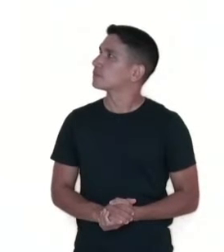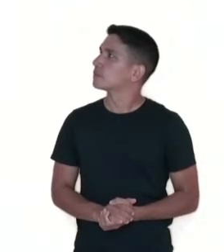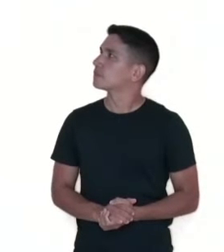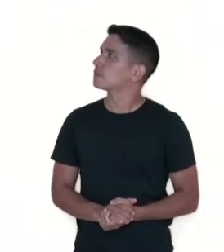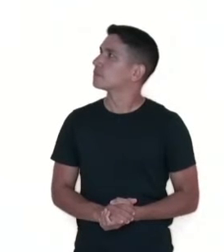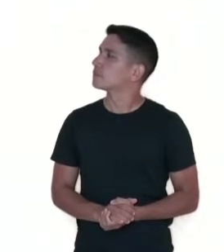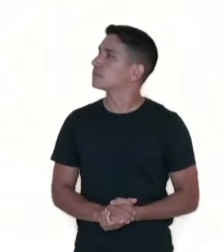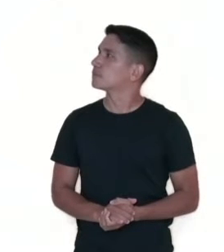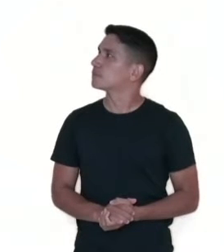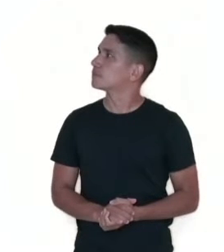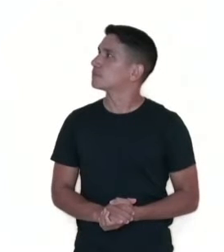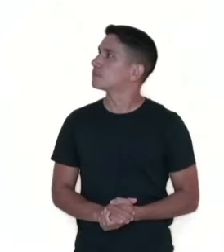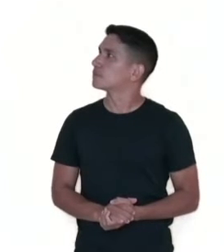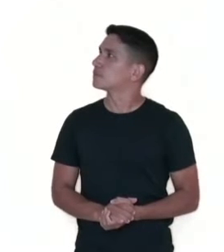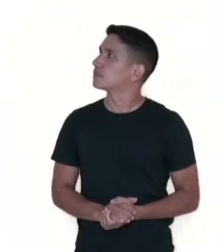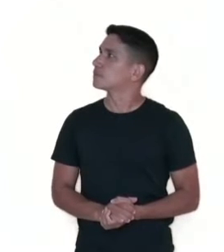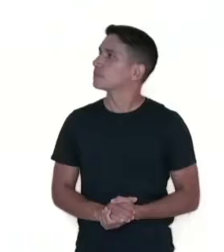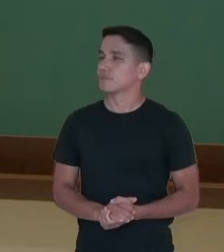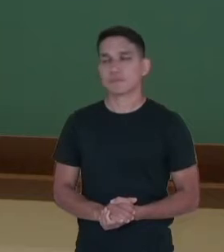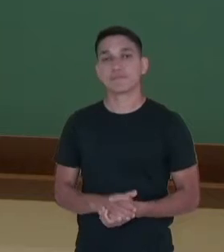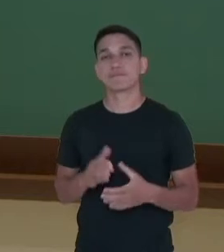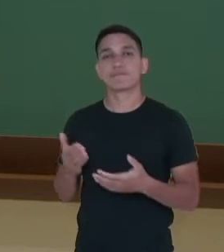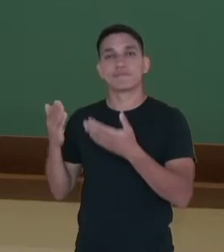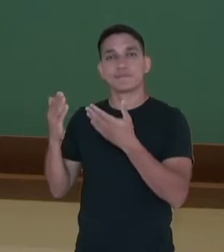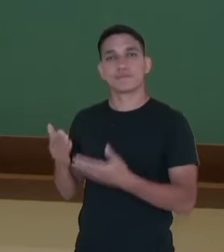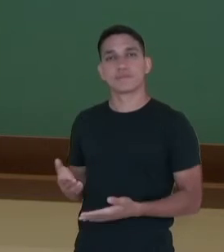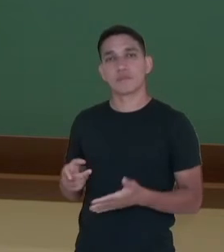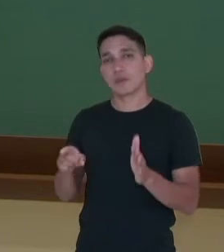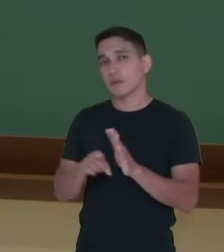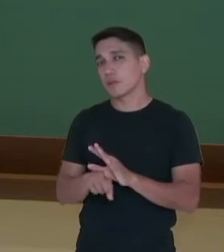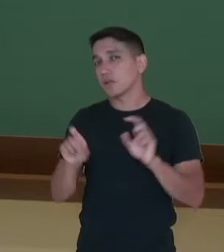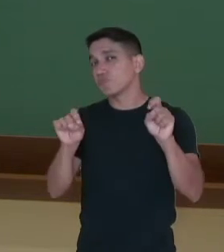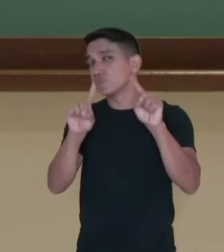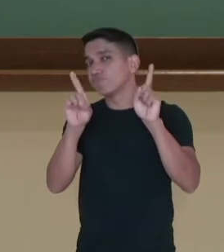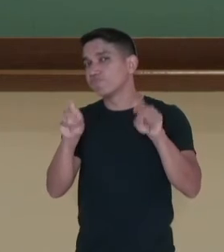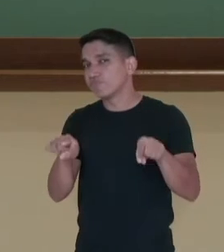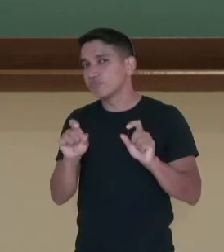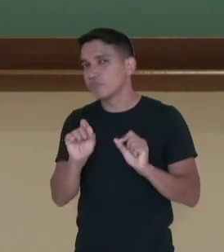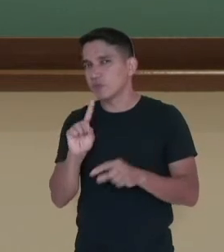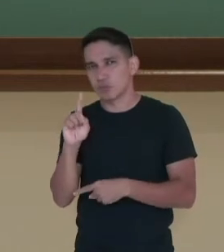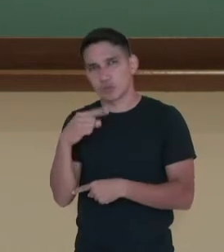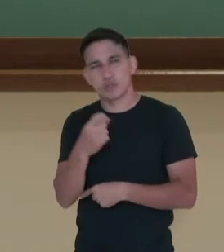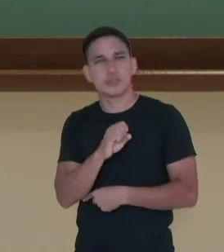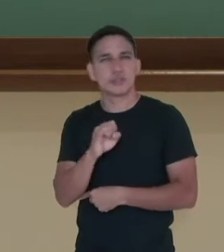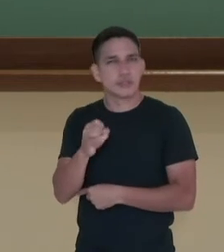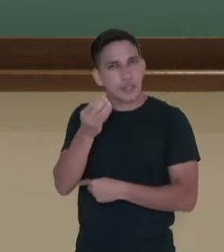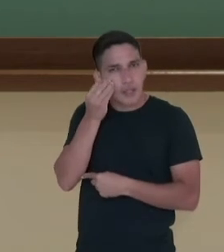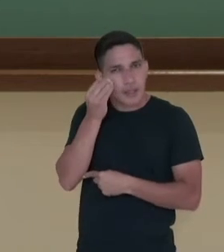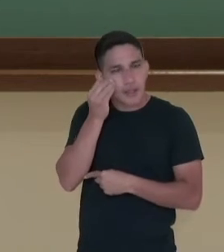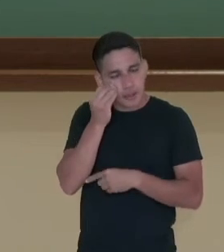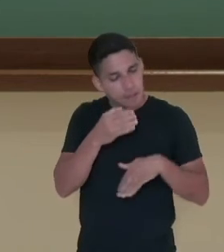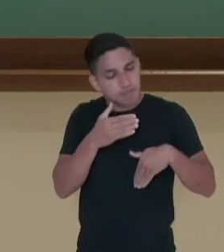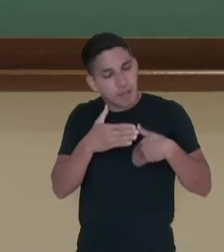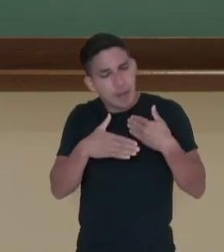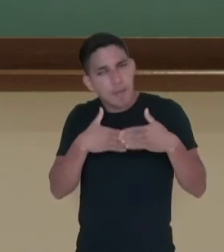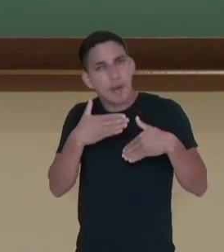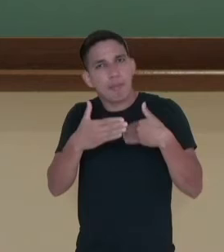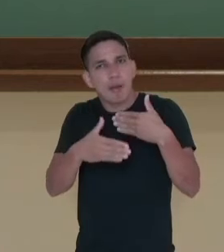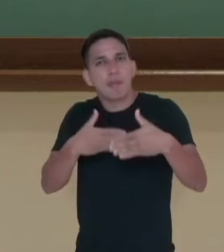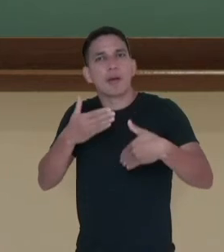mais saudáveis em nossa vida? Ou seja, que tal se pouco a pouco aí a gente começar a praticar